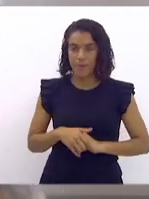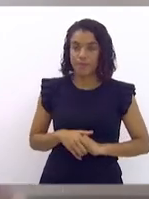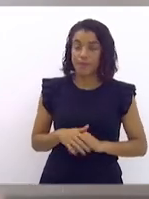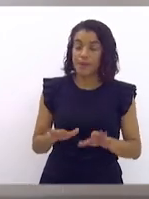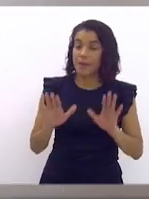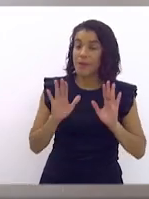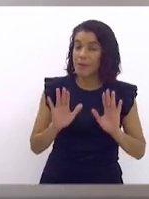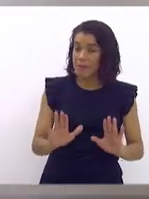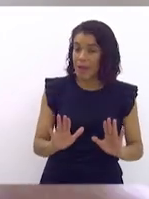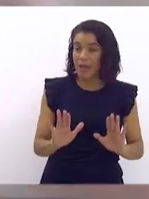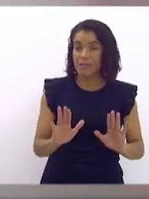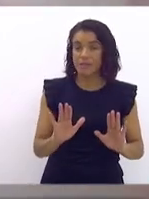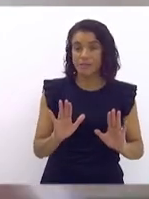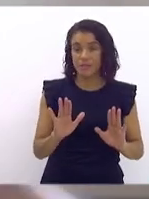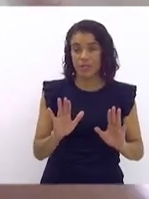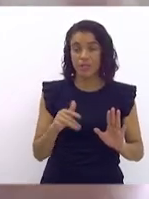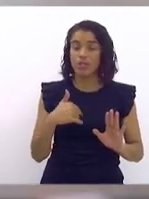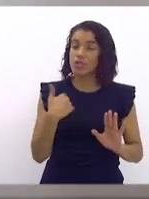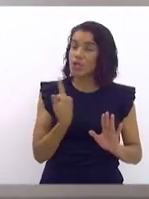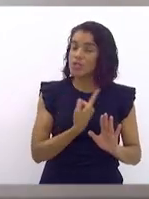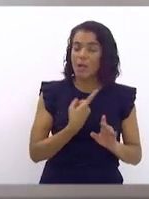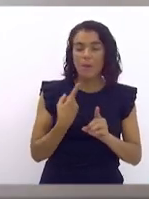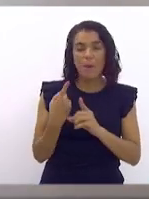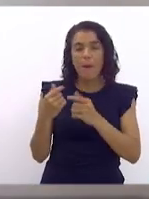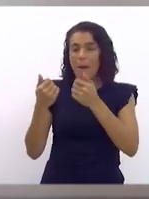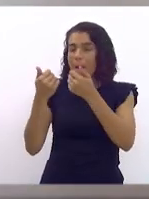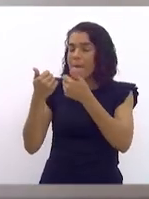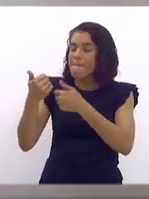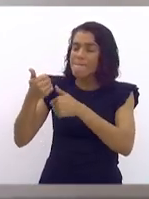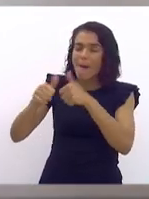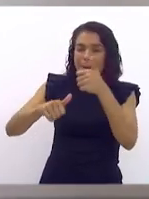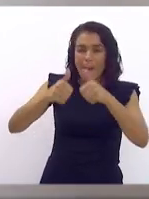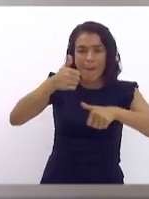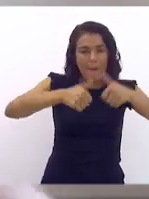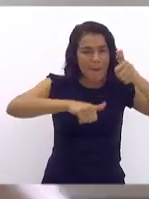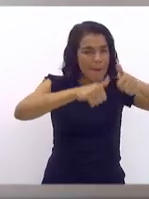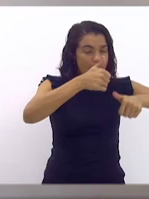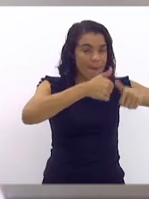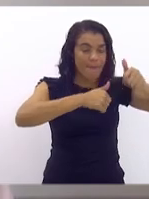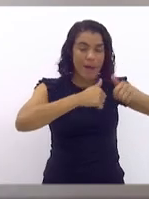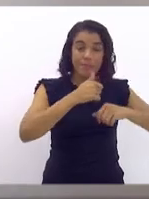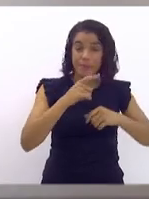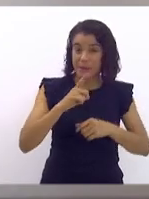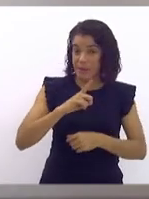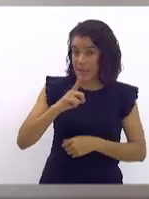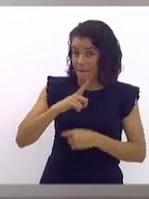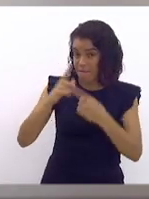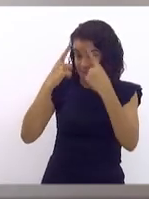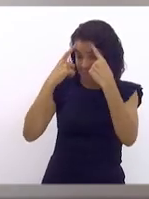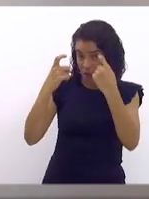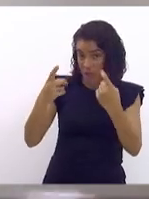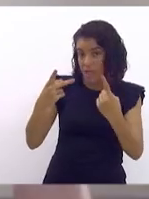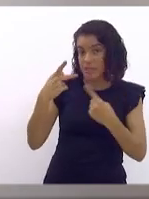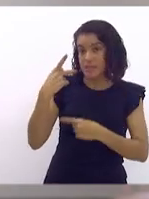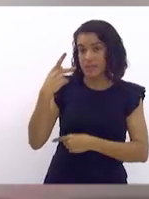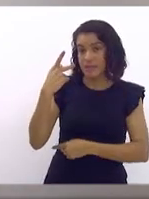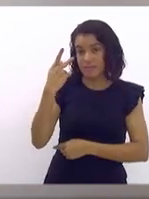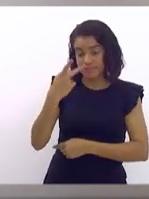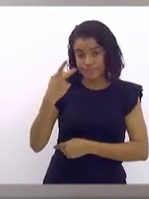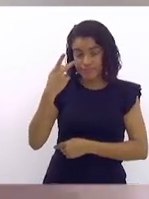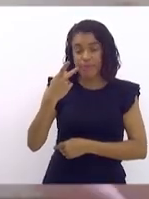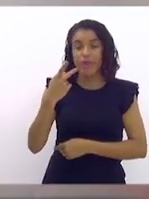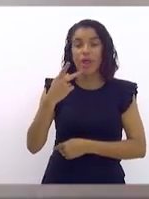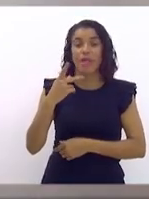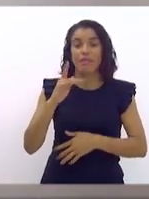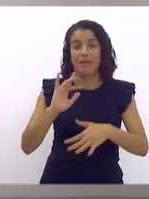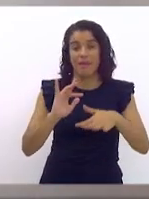Porém, nós estamos fazendo essa análise geral da violência política, e o que tiver de violência que for praticada nos meios